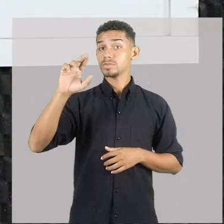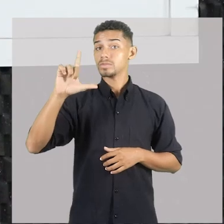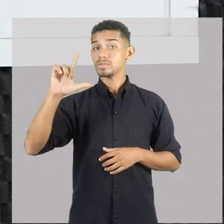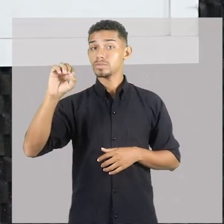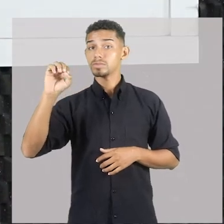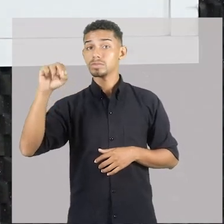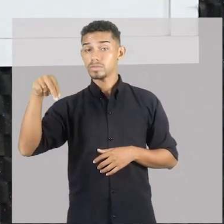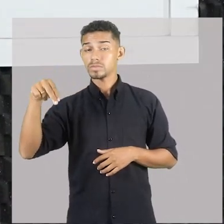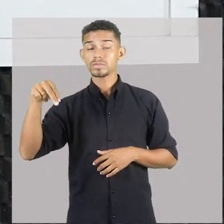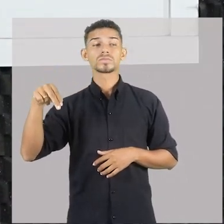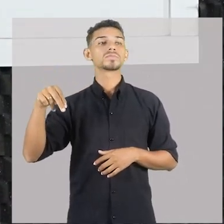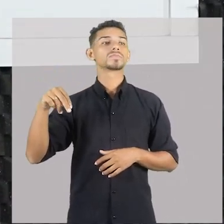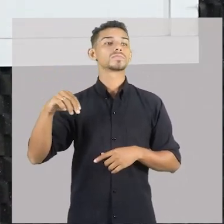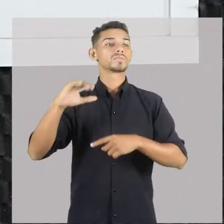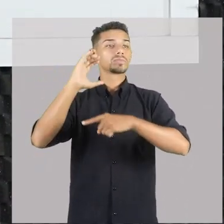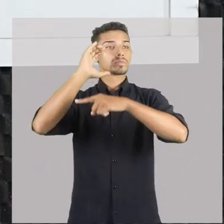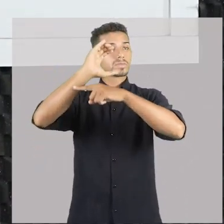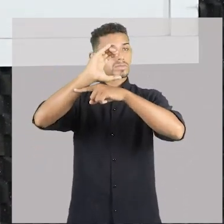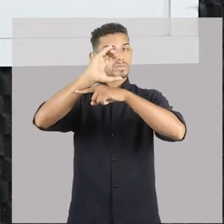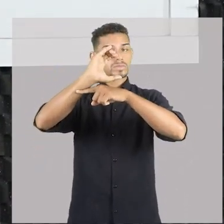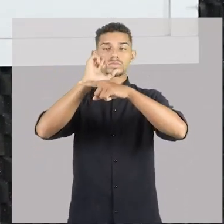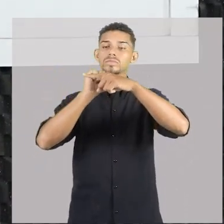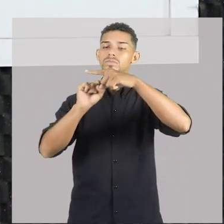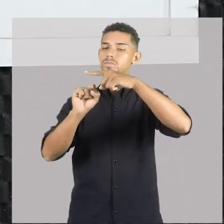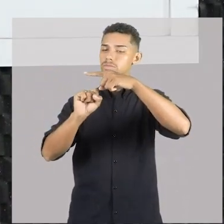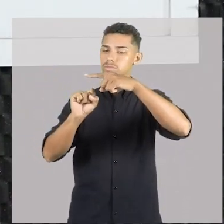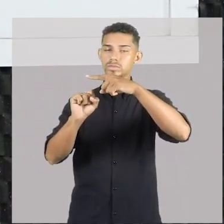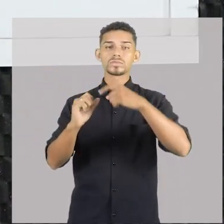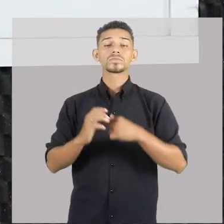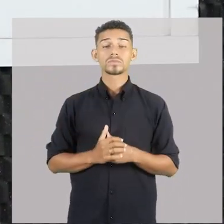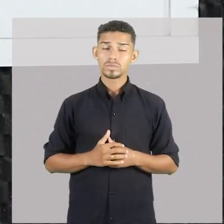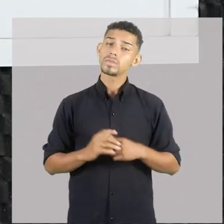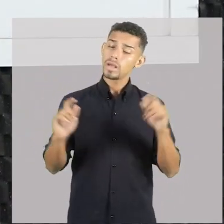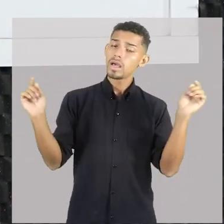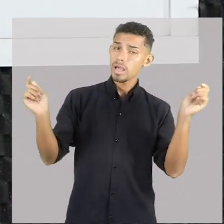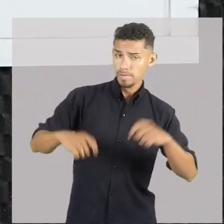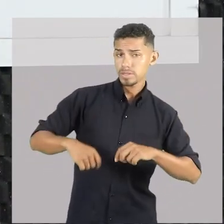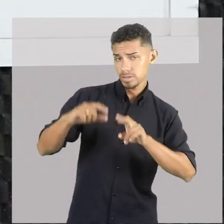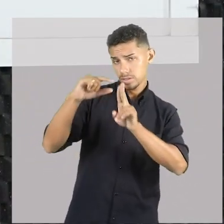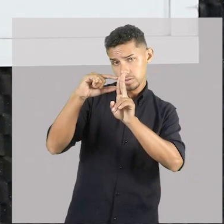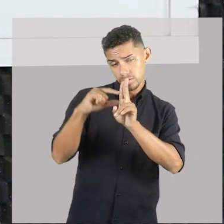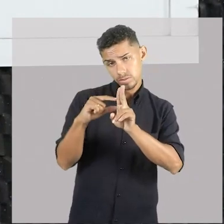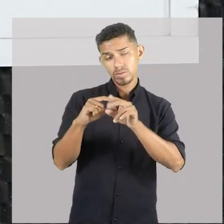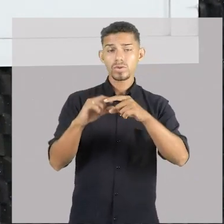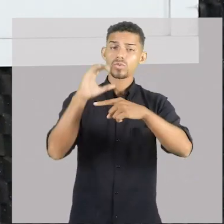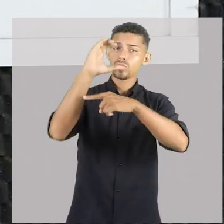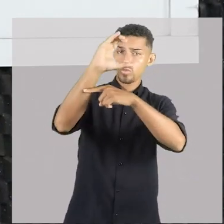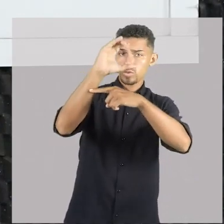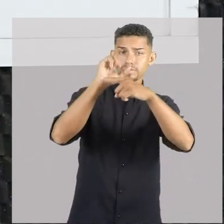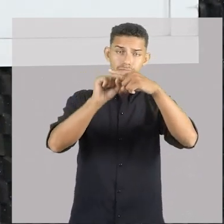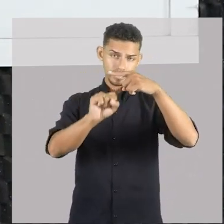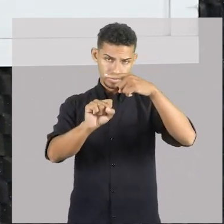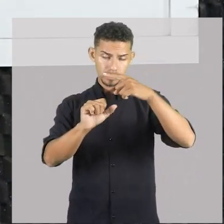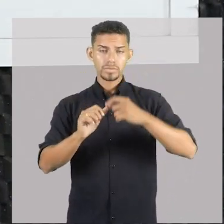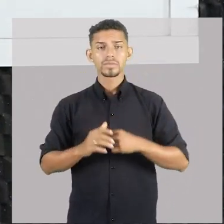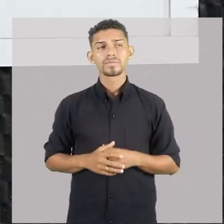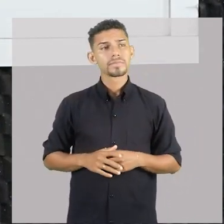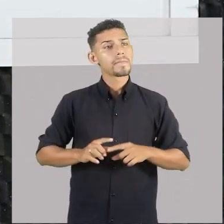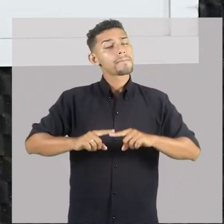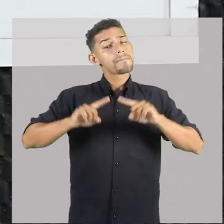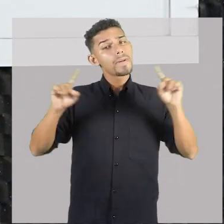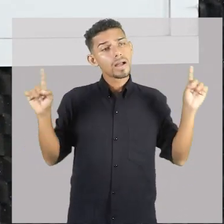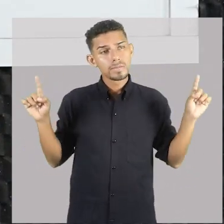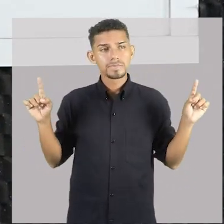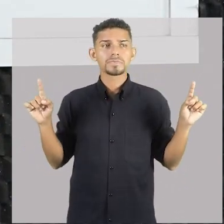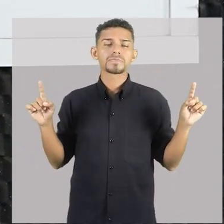Tempo, qual é a unidade de medida? Segundos. Então era para ser essa unidade, Coulomb por segundo. Mas